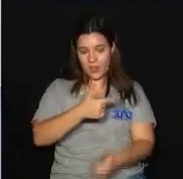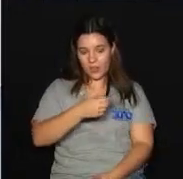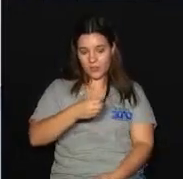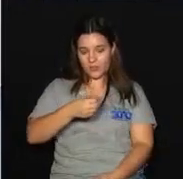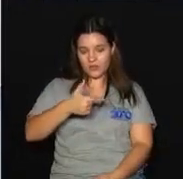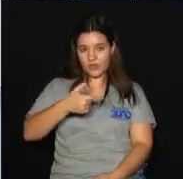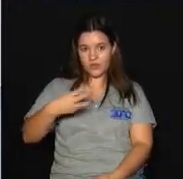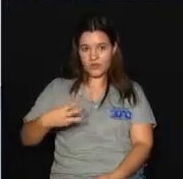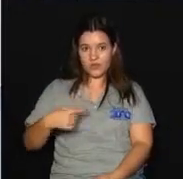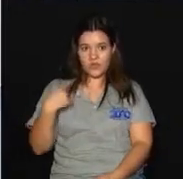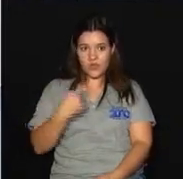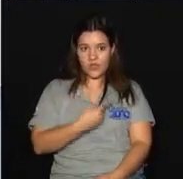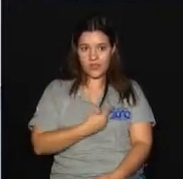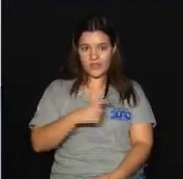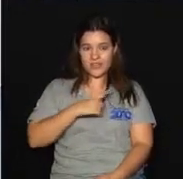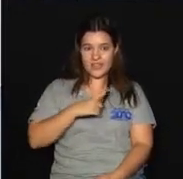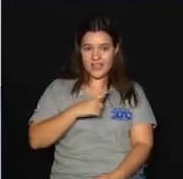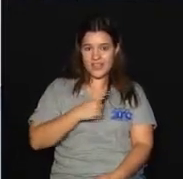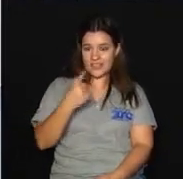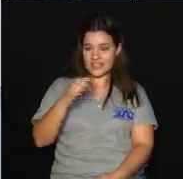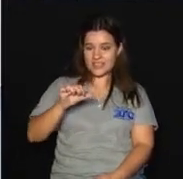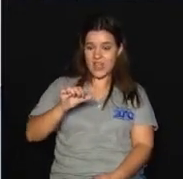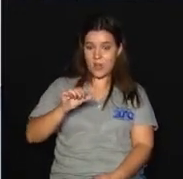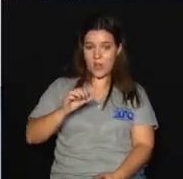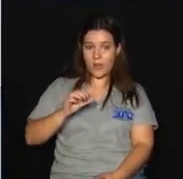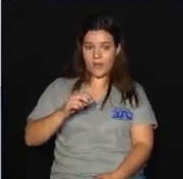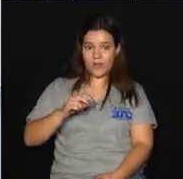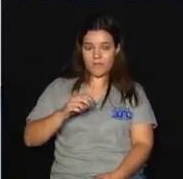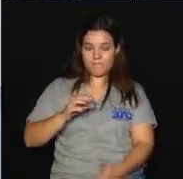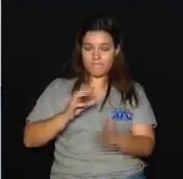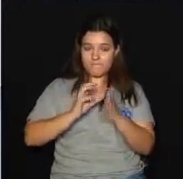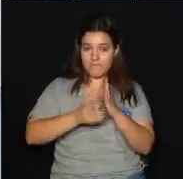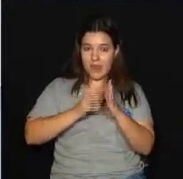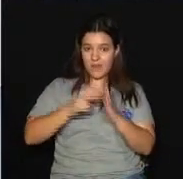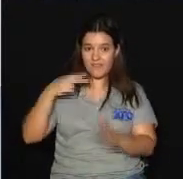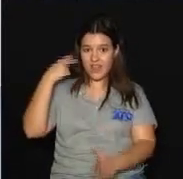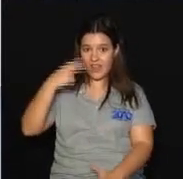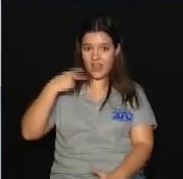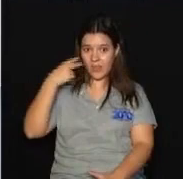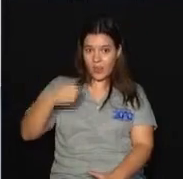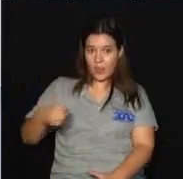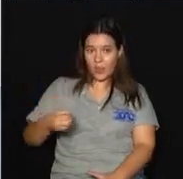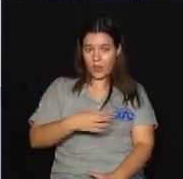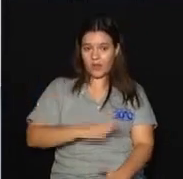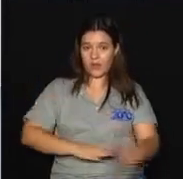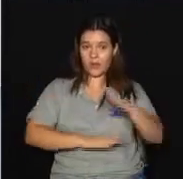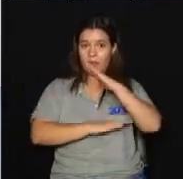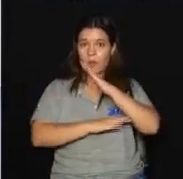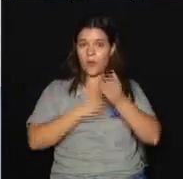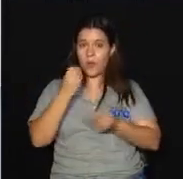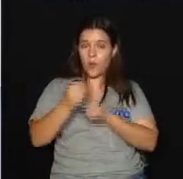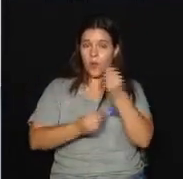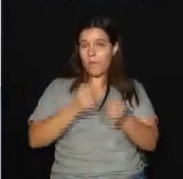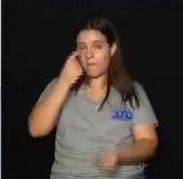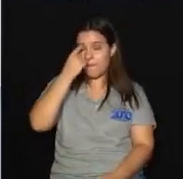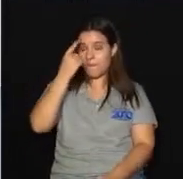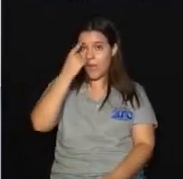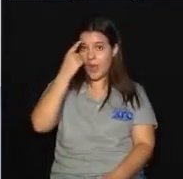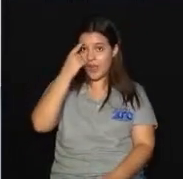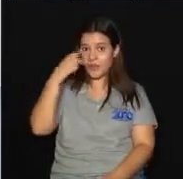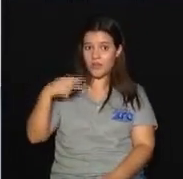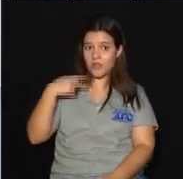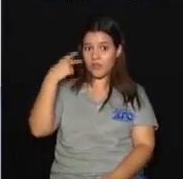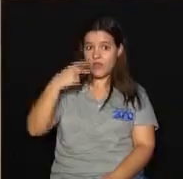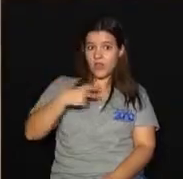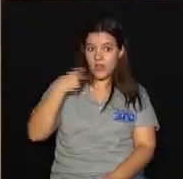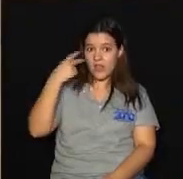2021-2024, nós teremos 19 siglas, 3 a mais do que a atual legislatura. Como é que ele encara este cenário